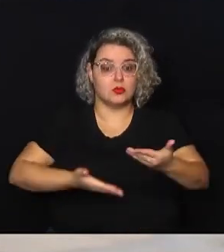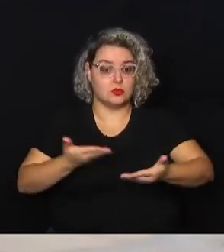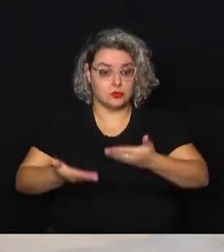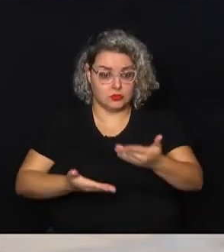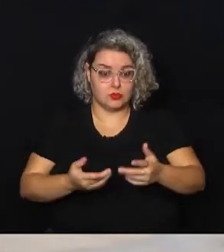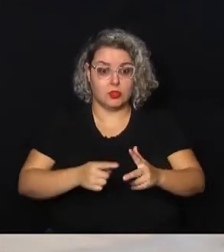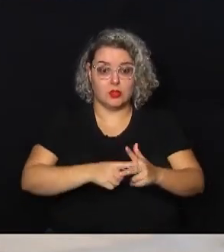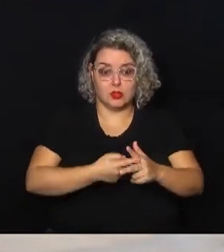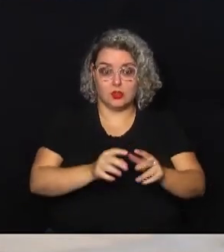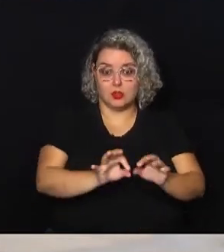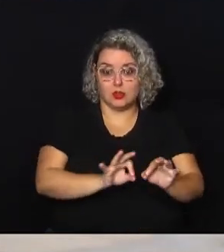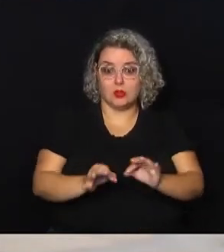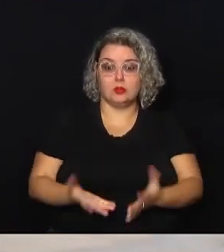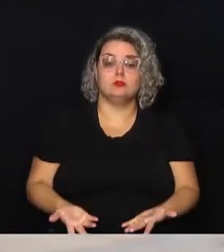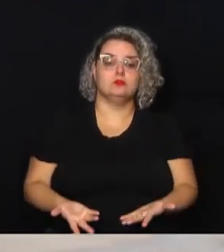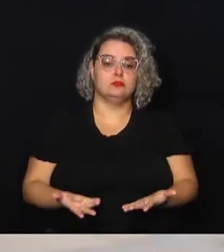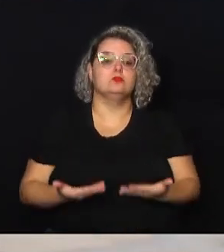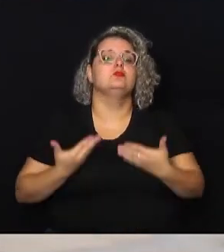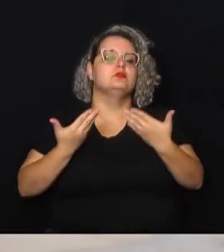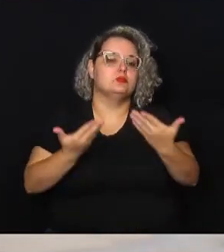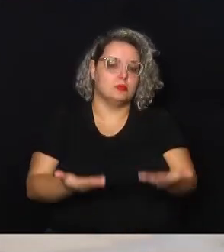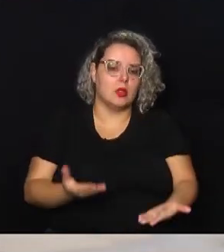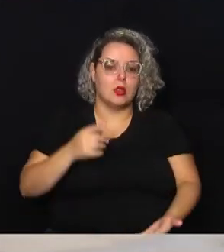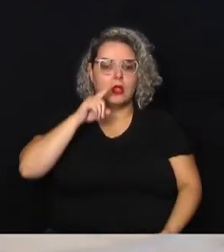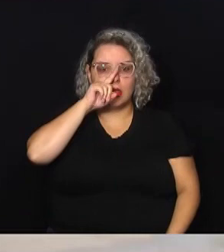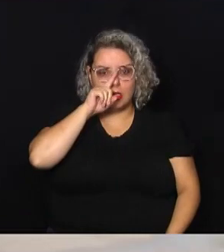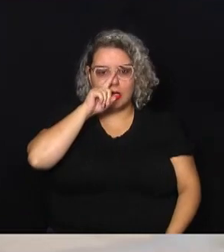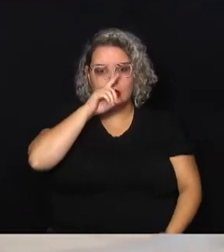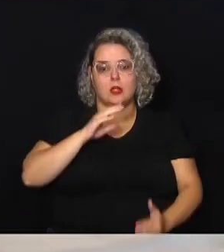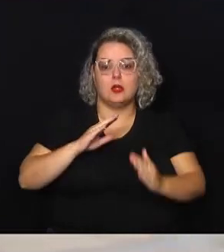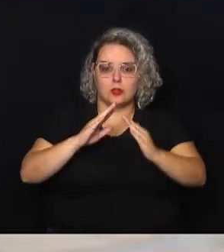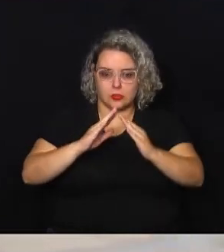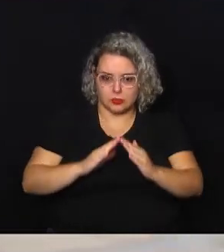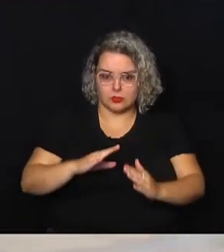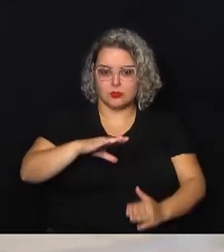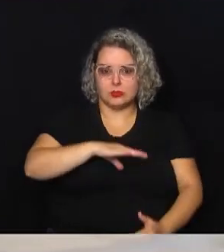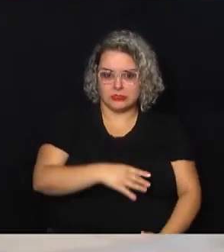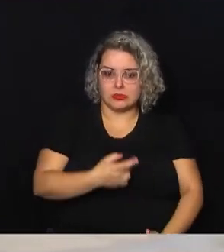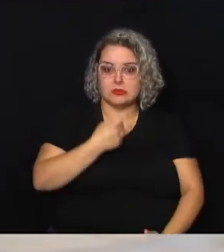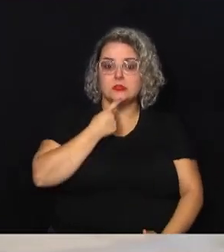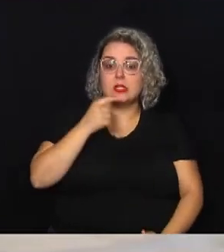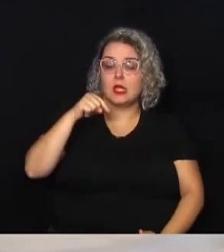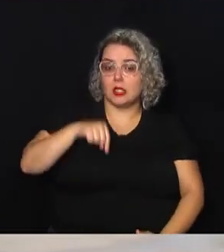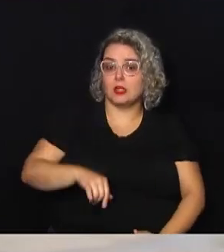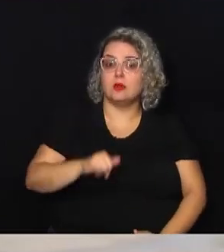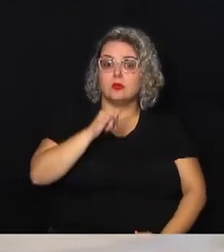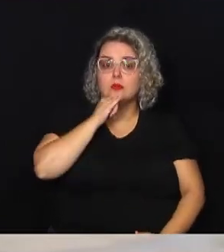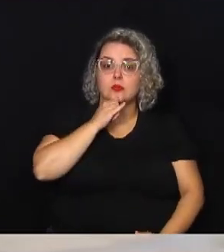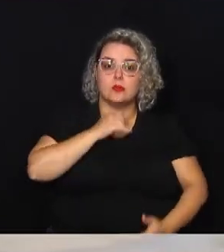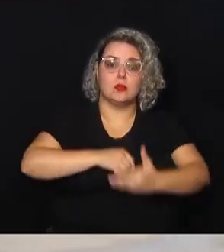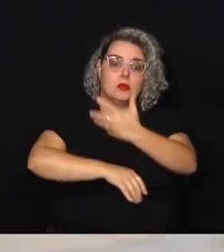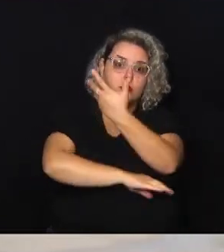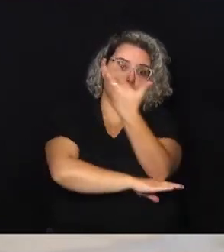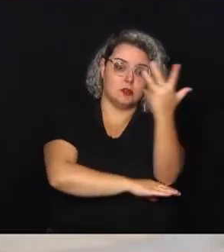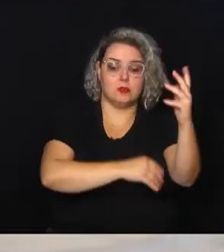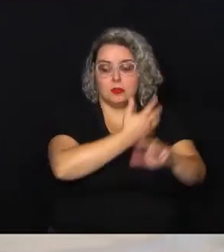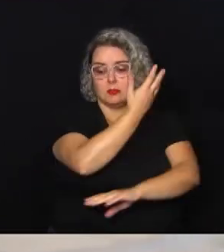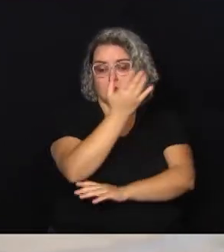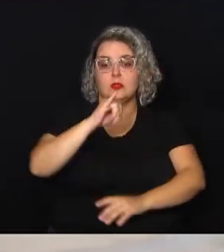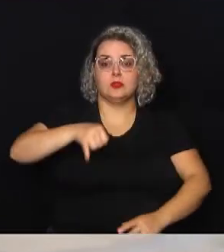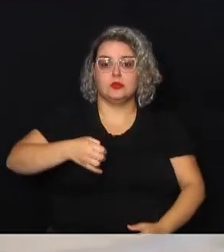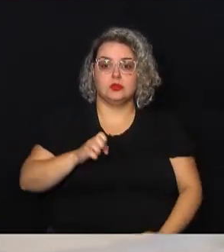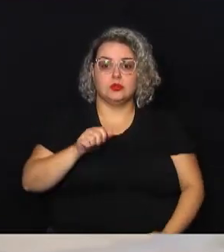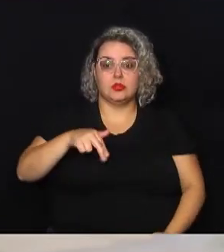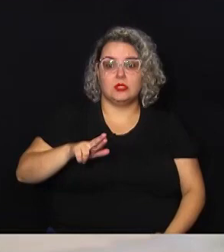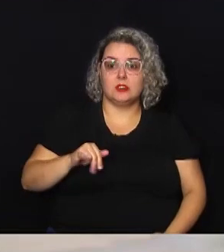manutenção coloque em risco os moradores de Campinas aqui por exemplo no bosque do Jequitibás a